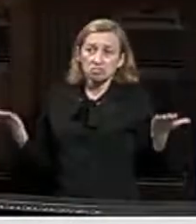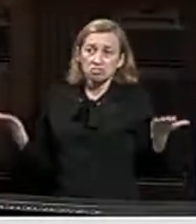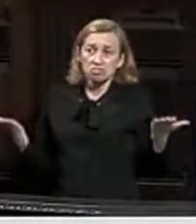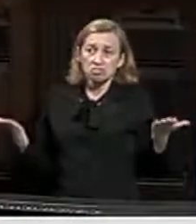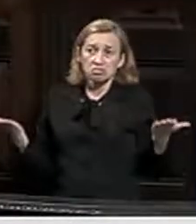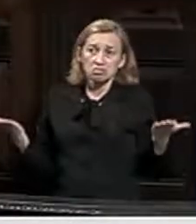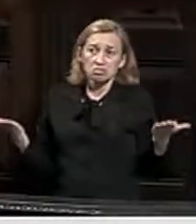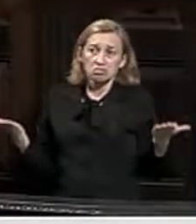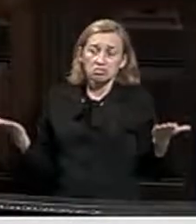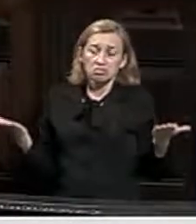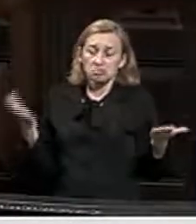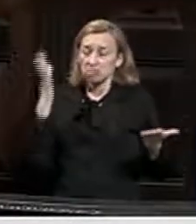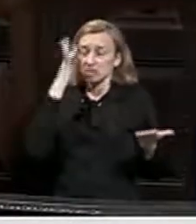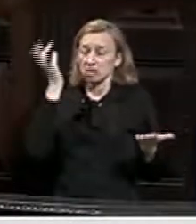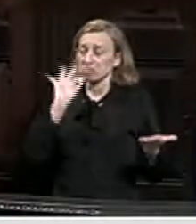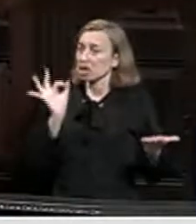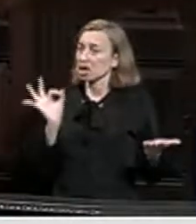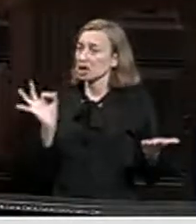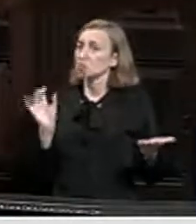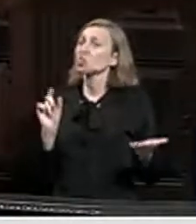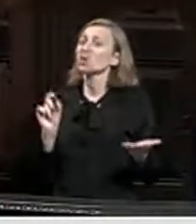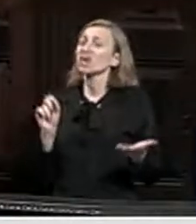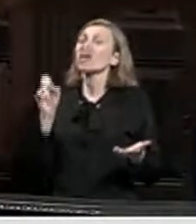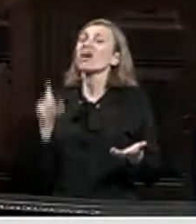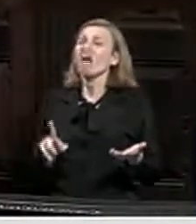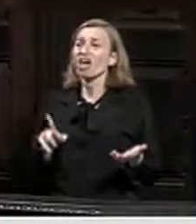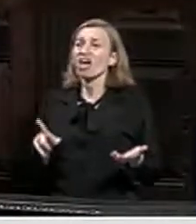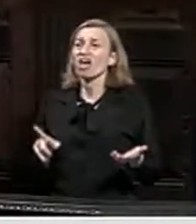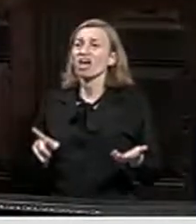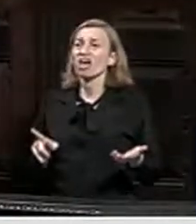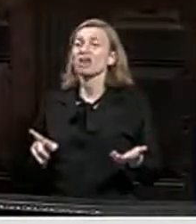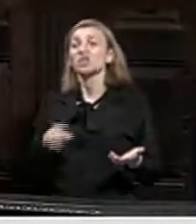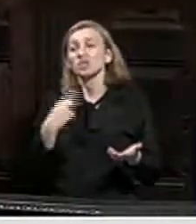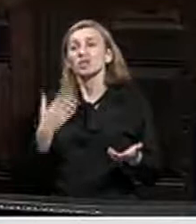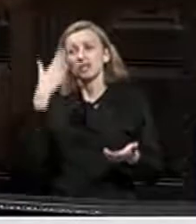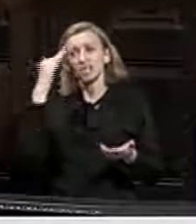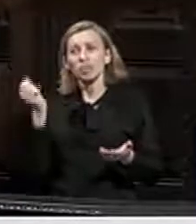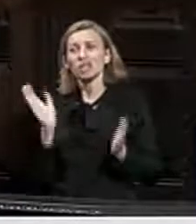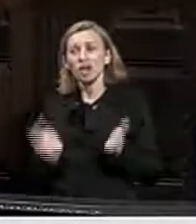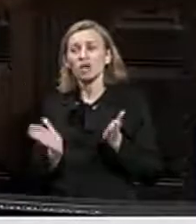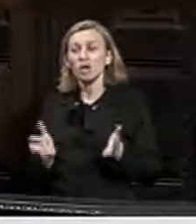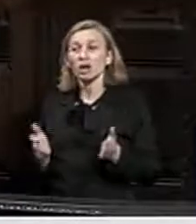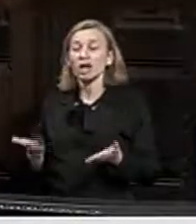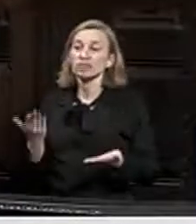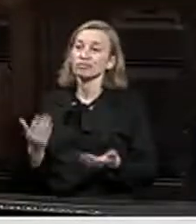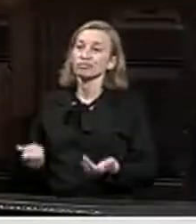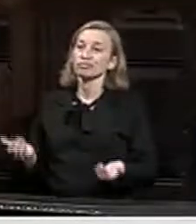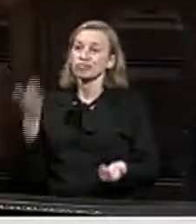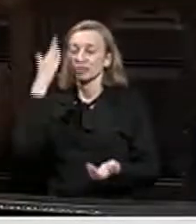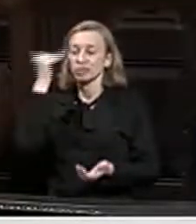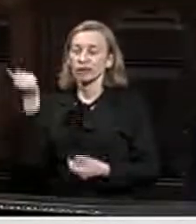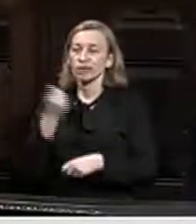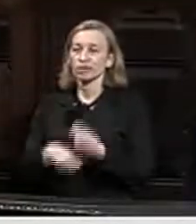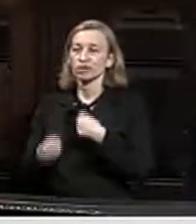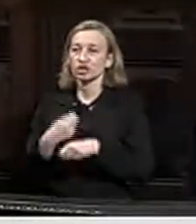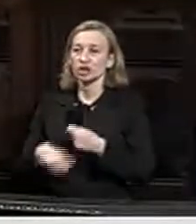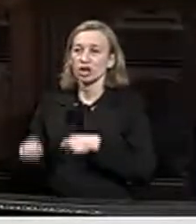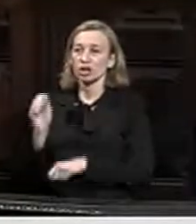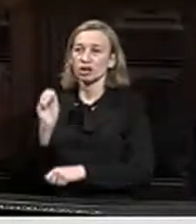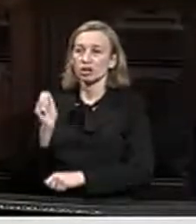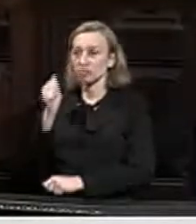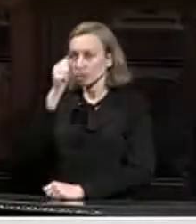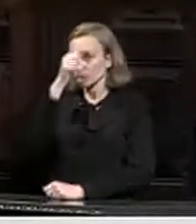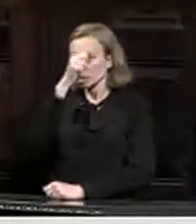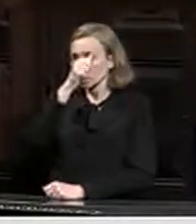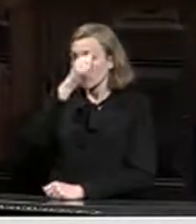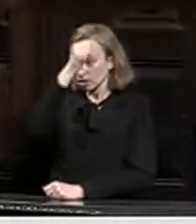sabemos efetivamente o que ele é nesse momento. A única coisa que nós sabemos é que ele é um péssimo administrador para o Rio de Janeiro. E eu peço do alto